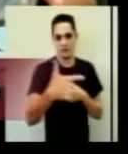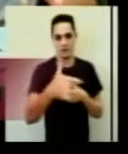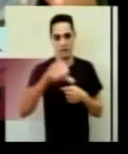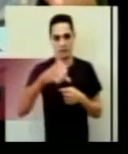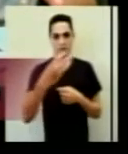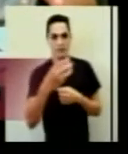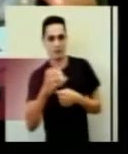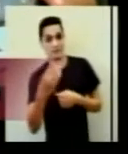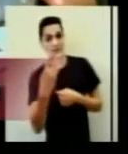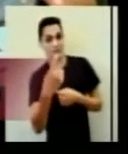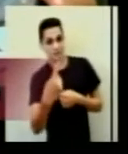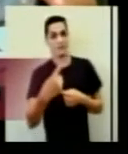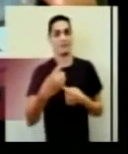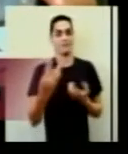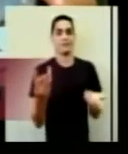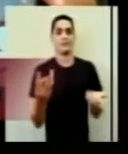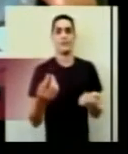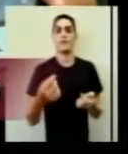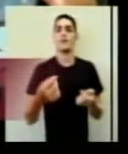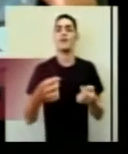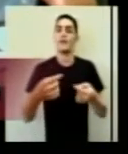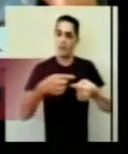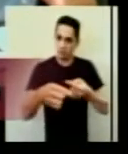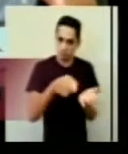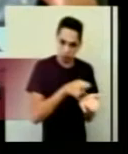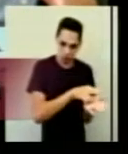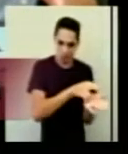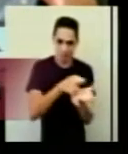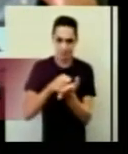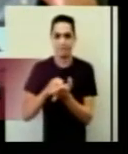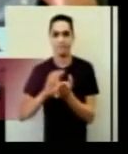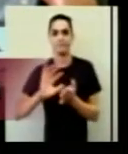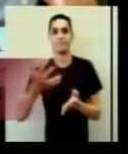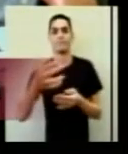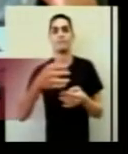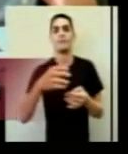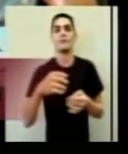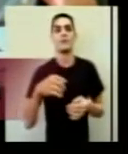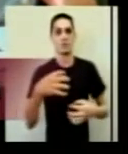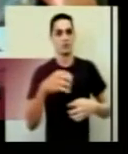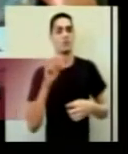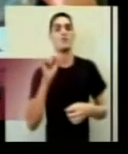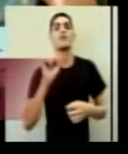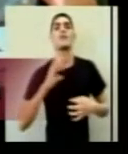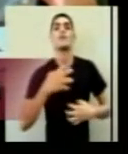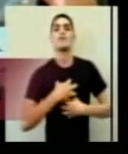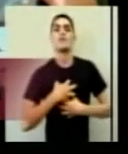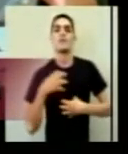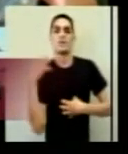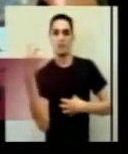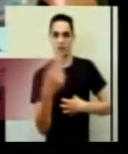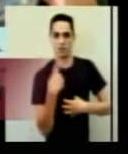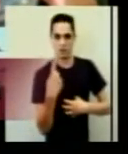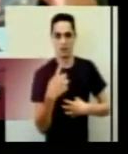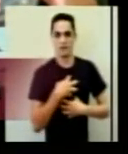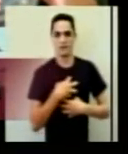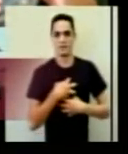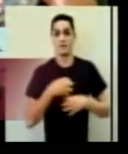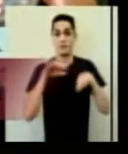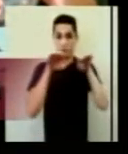semana 29, 30 e 31, não, 29, 30 e 31, foram aquilo que